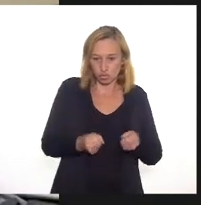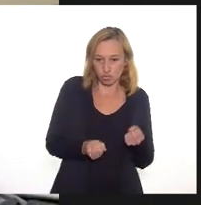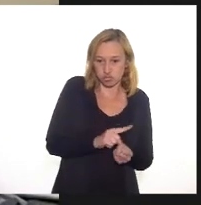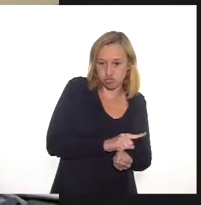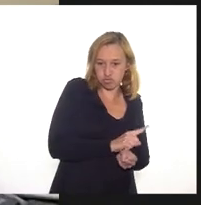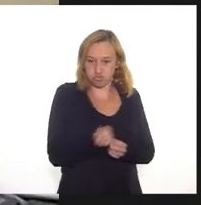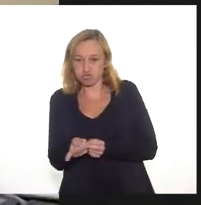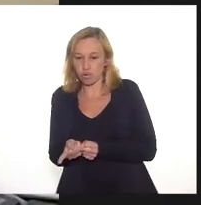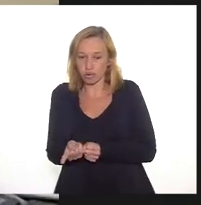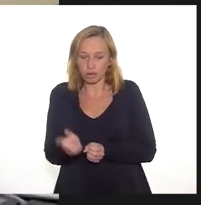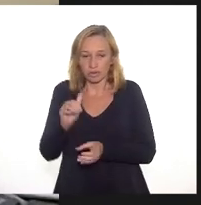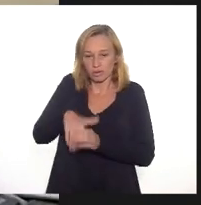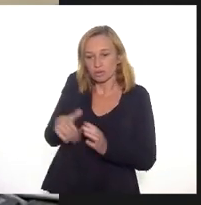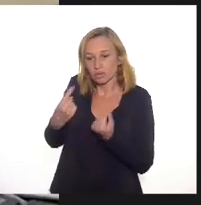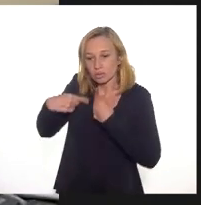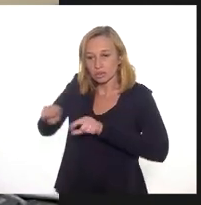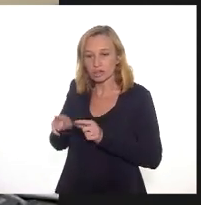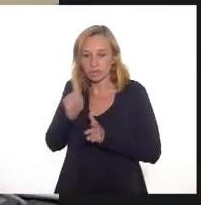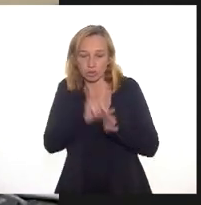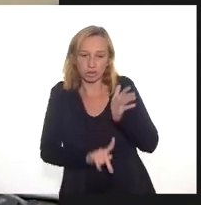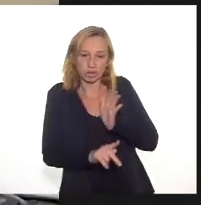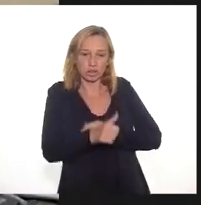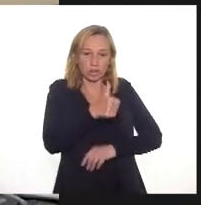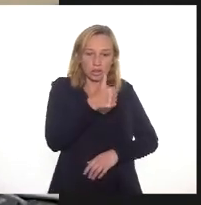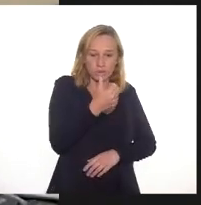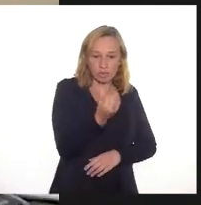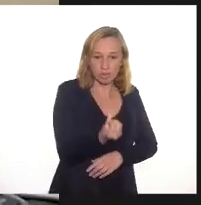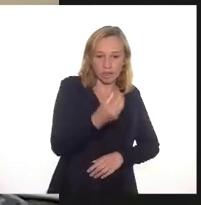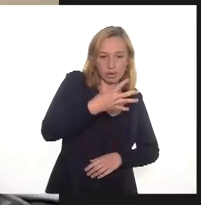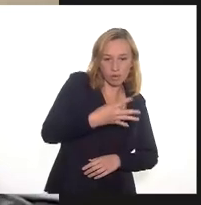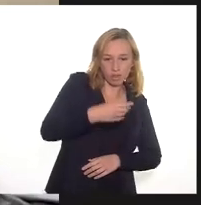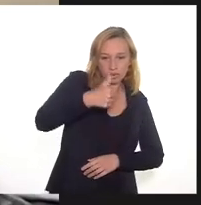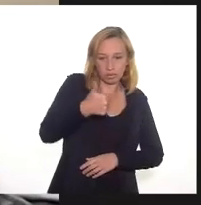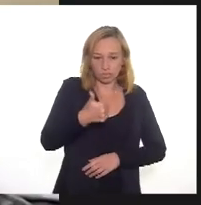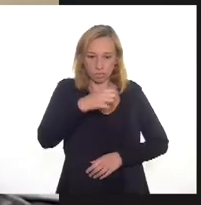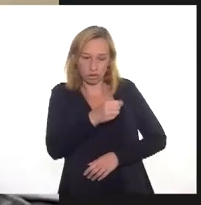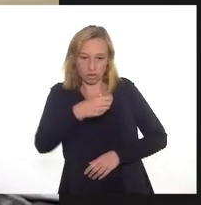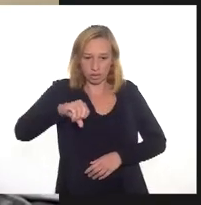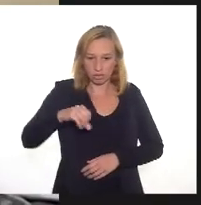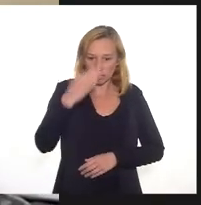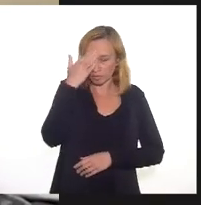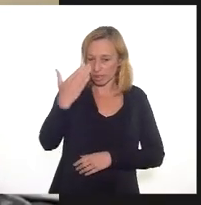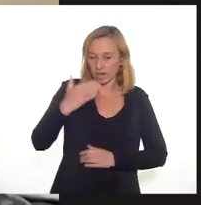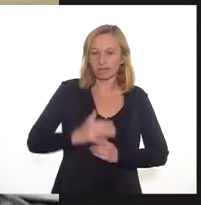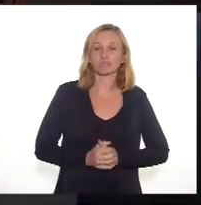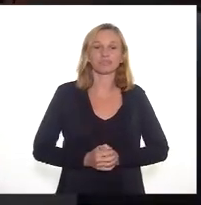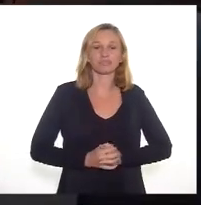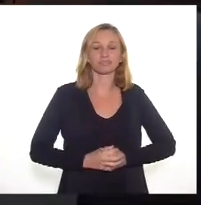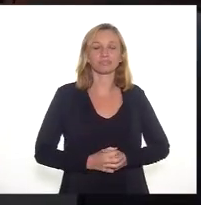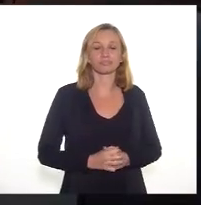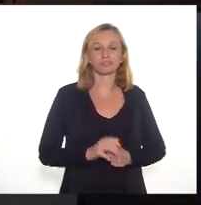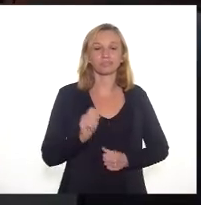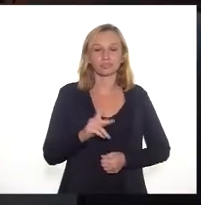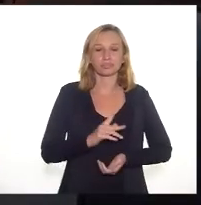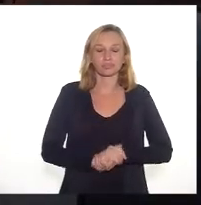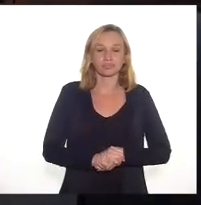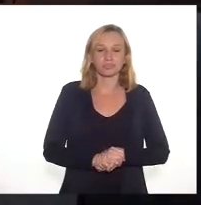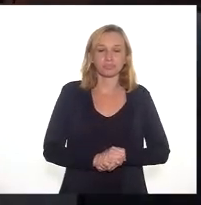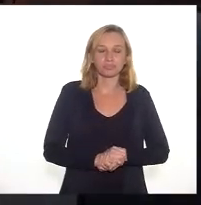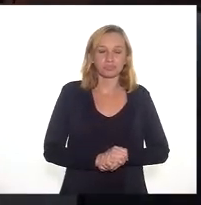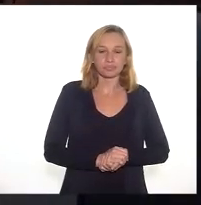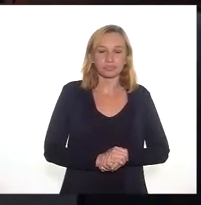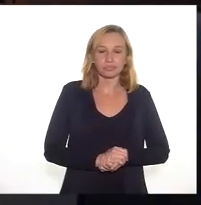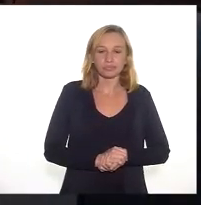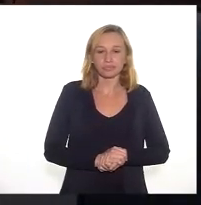nosso voto contrário ao projeto 641 de 2019, por favor. Muito obrigada. Consignado está. Então, para